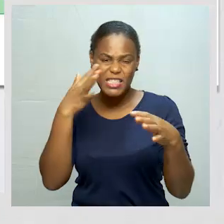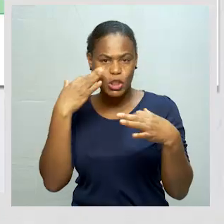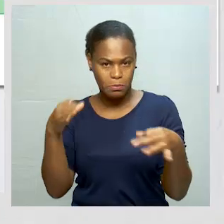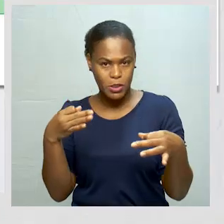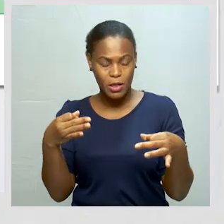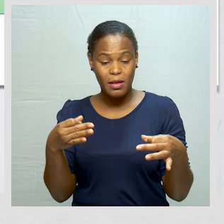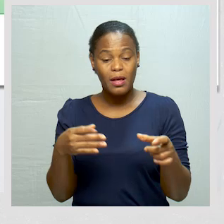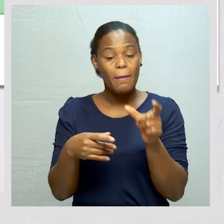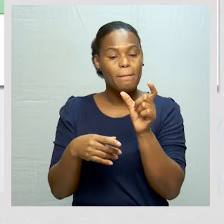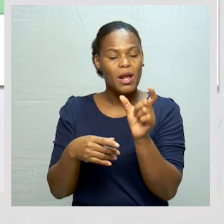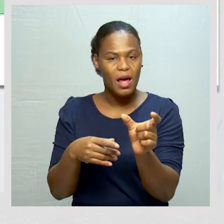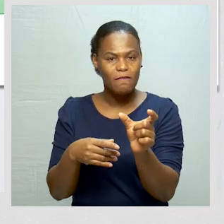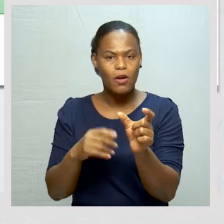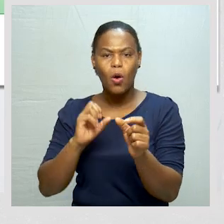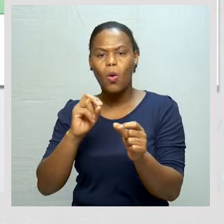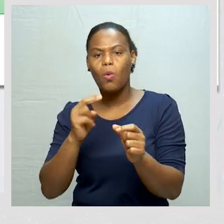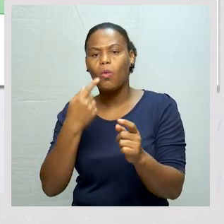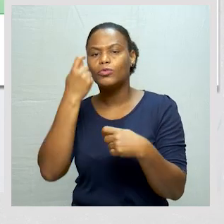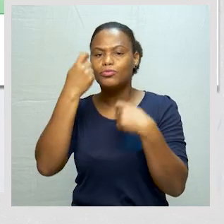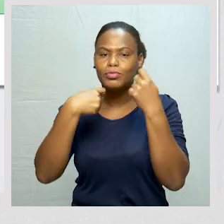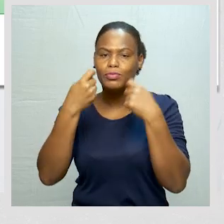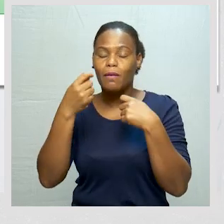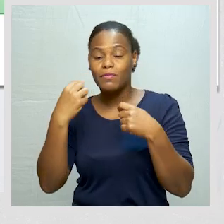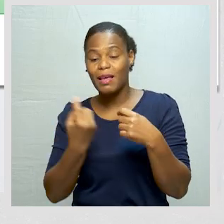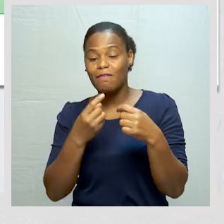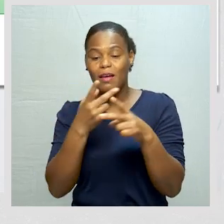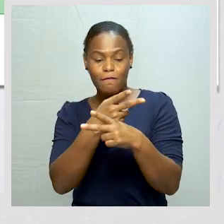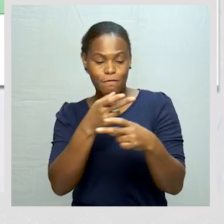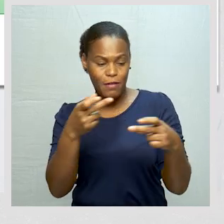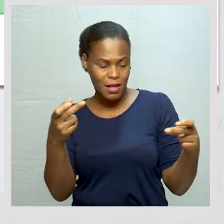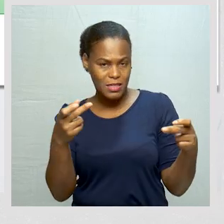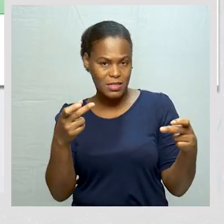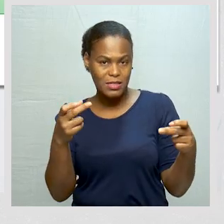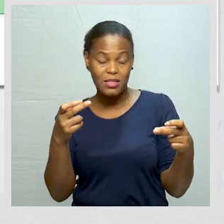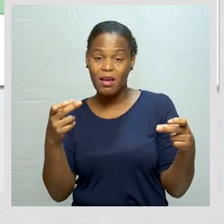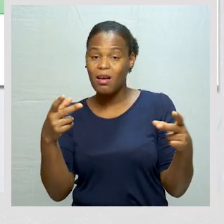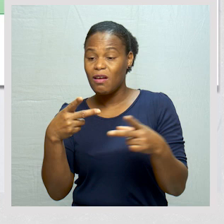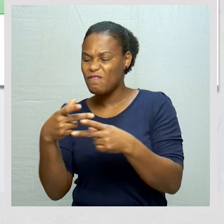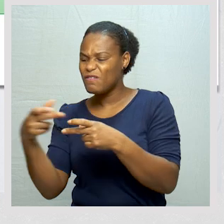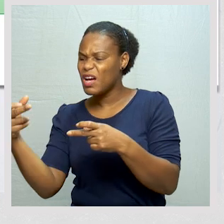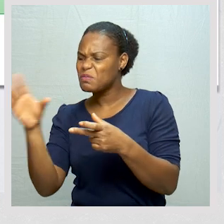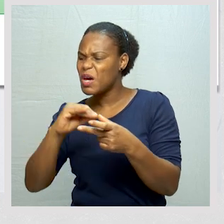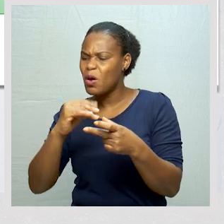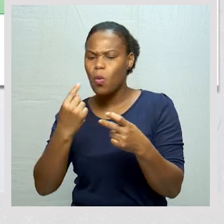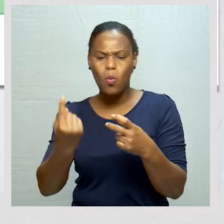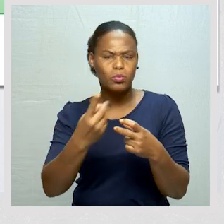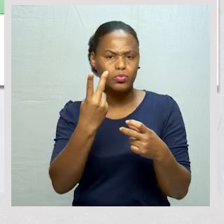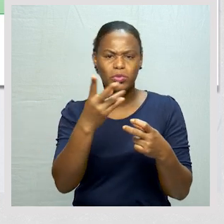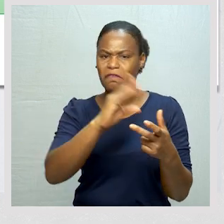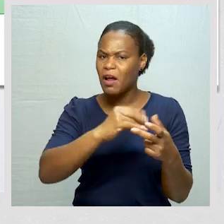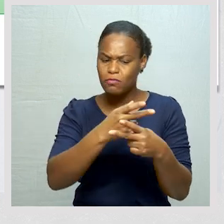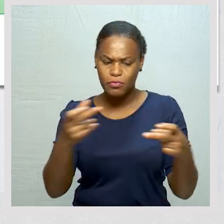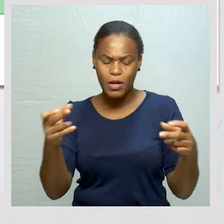conectores? São palavras ou expressões que servem para ligar ou unir duas ou mais